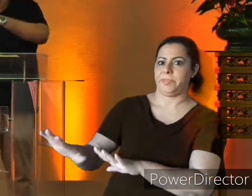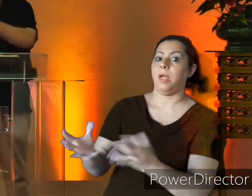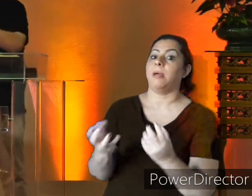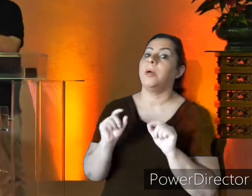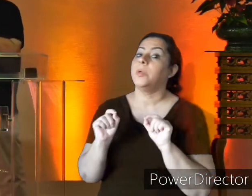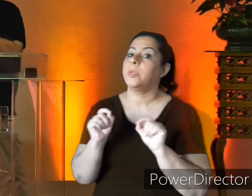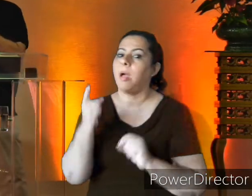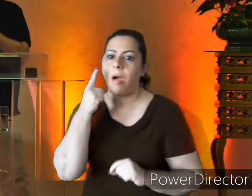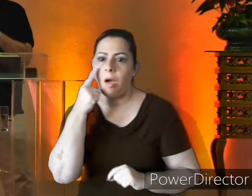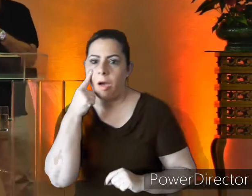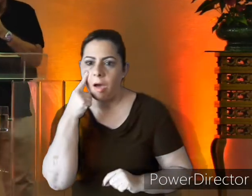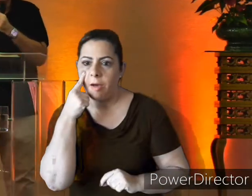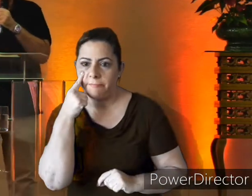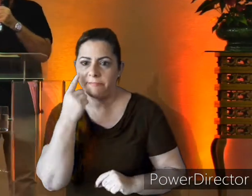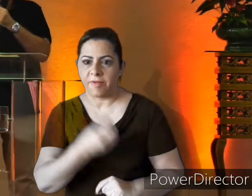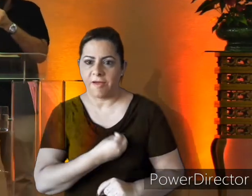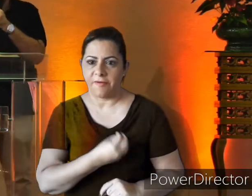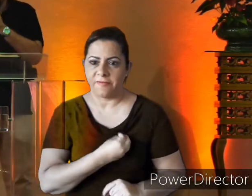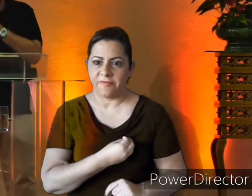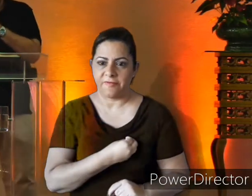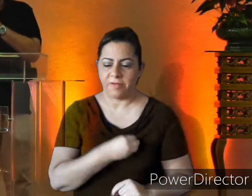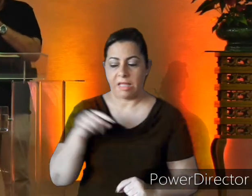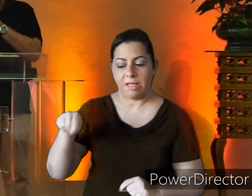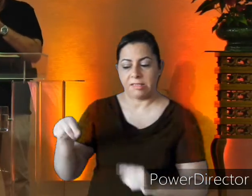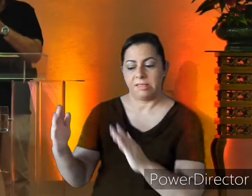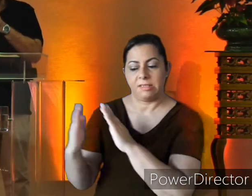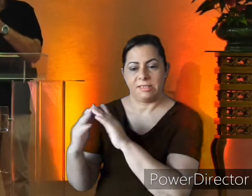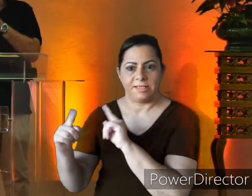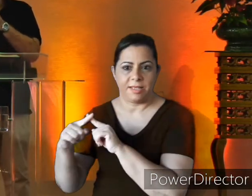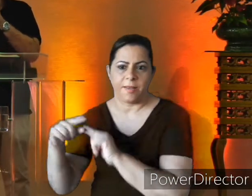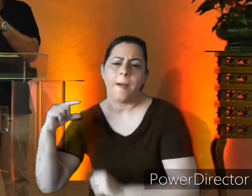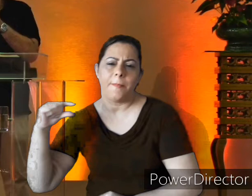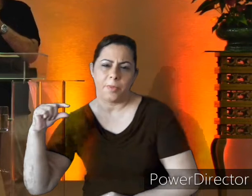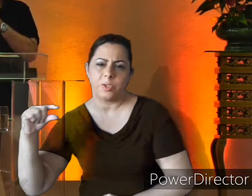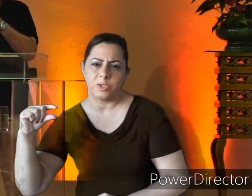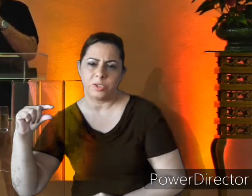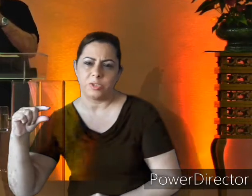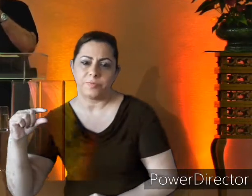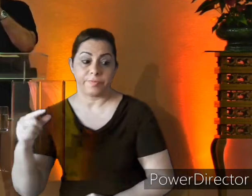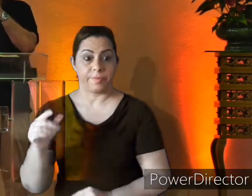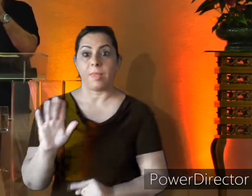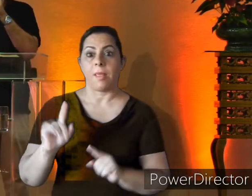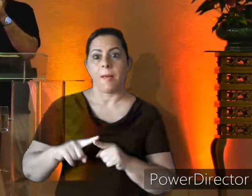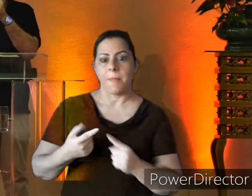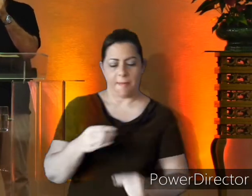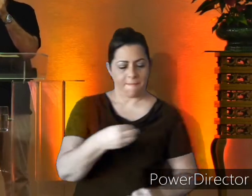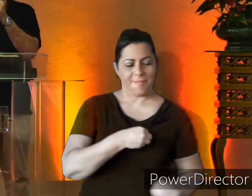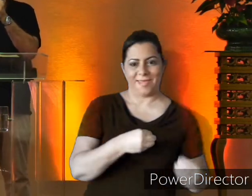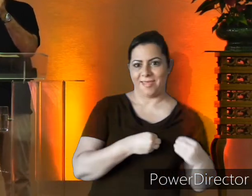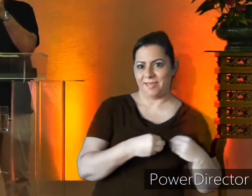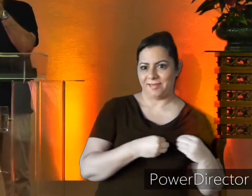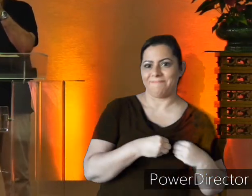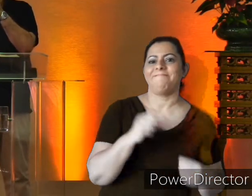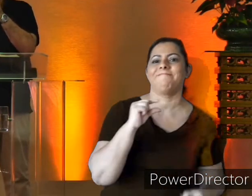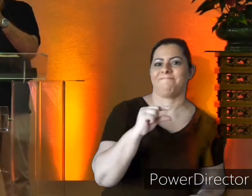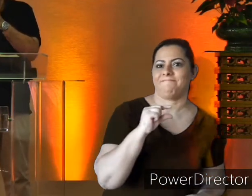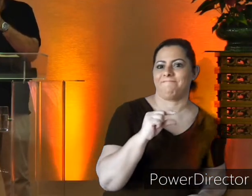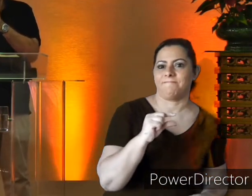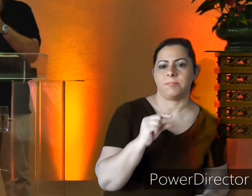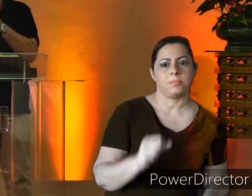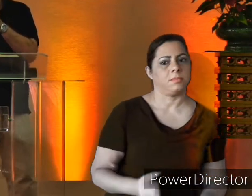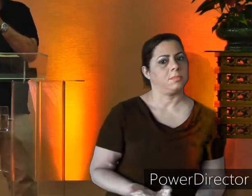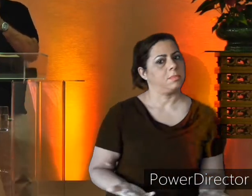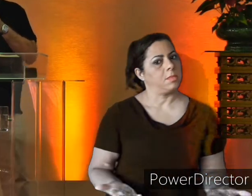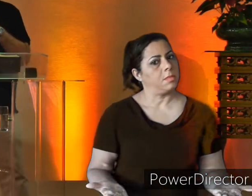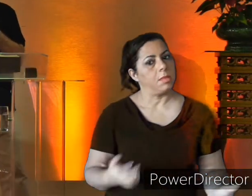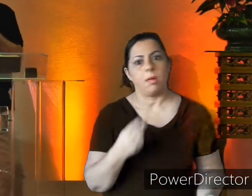igreja, mais ou menos ali no mundo. Mas a verdade é que o soldado, o guerreiro de Deus, o